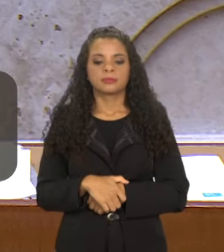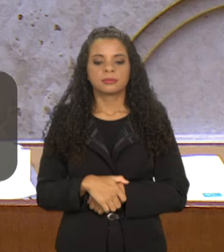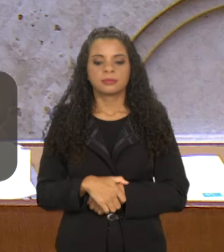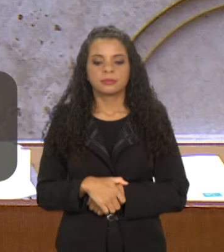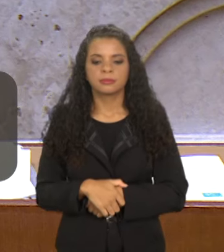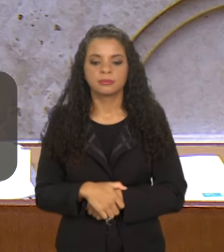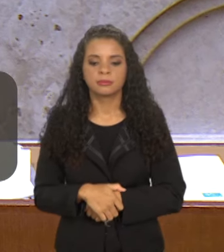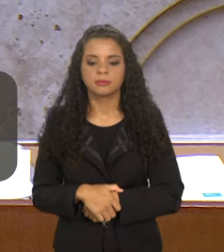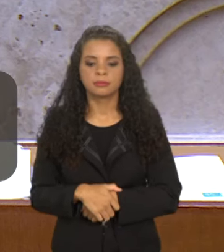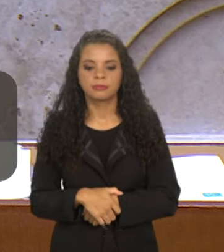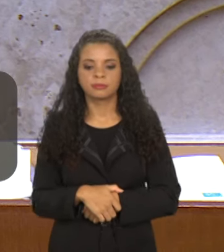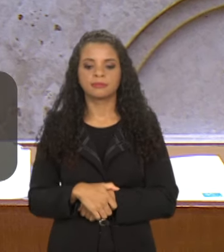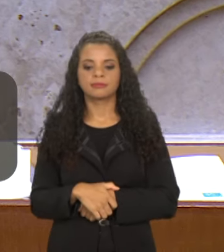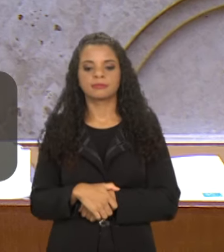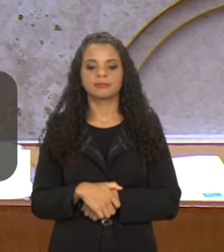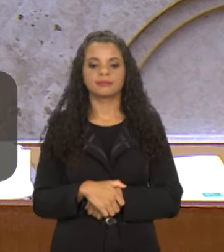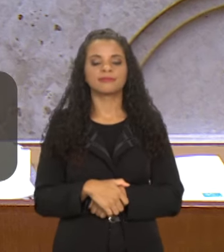Ministro Fux.